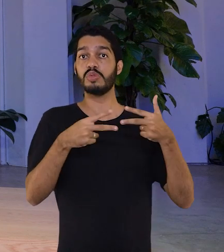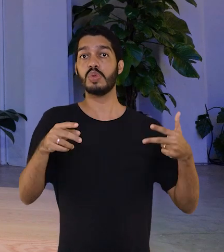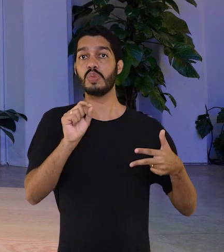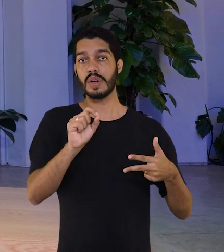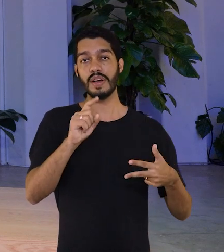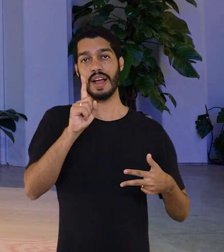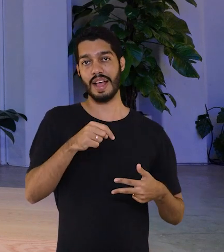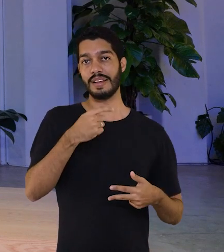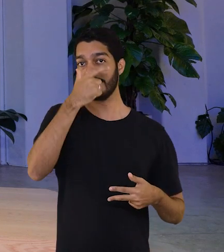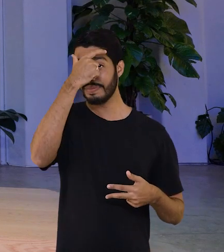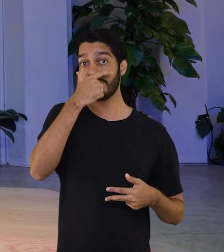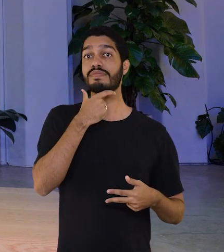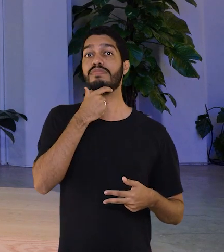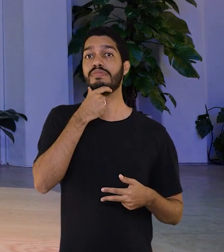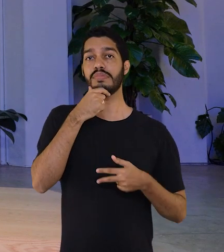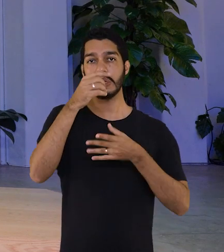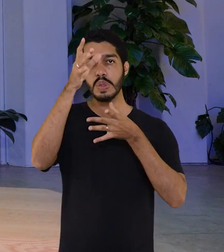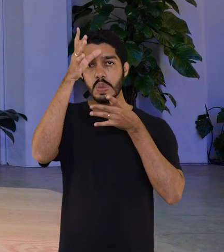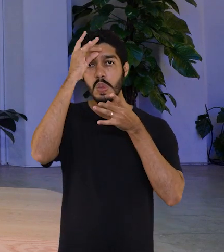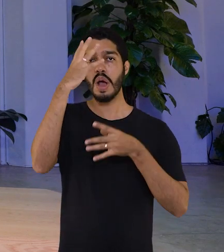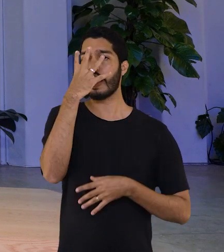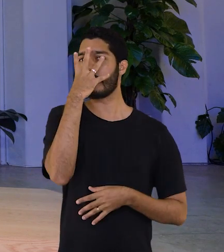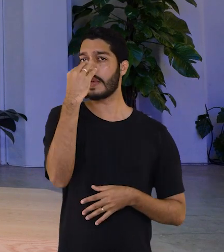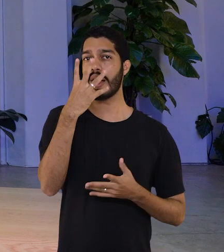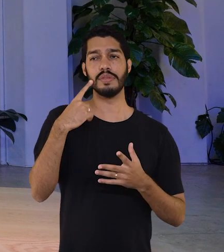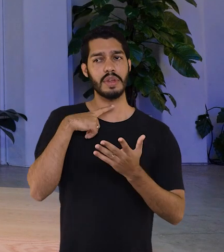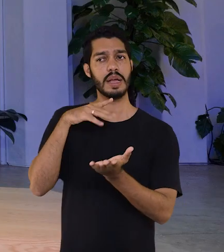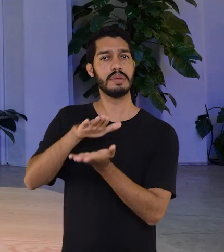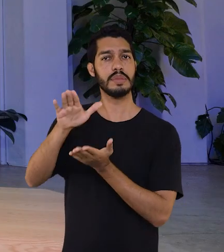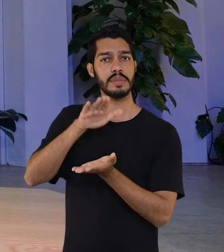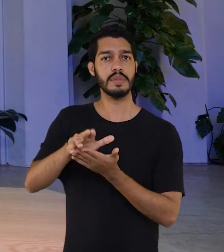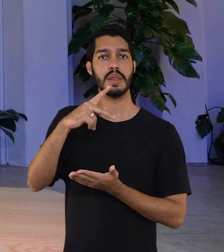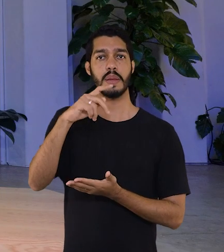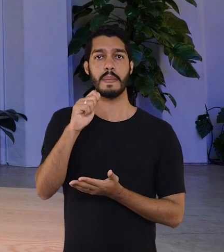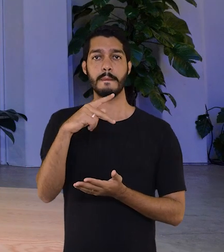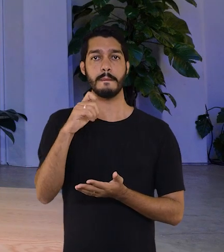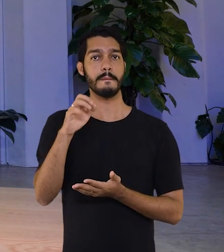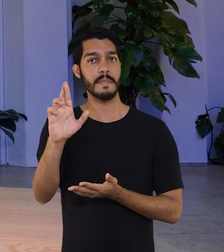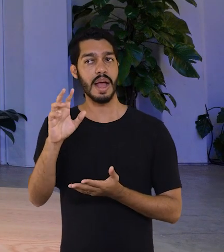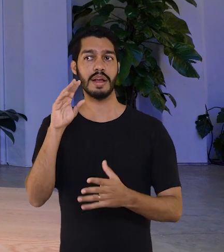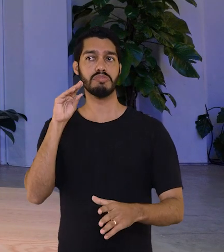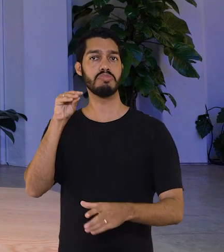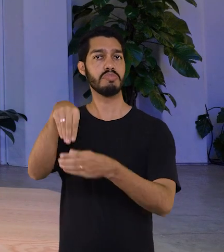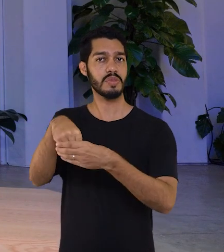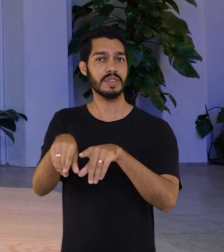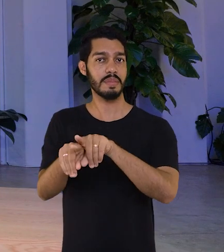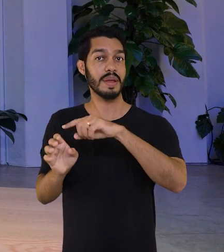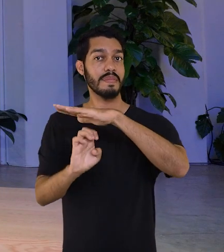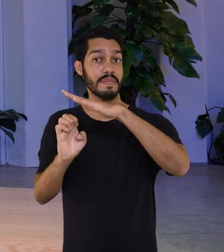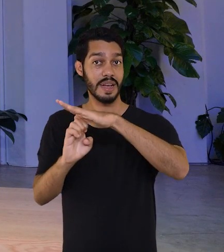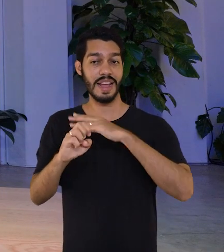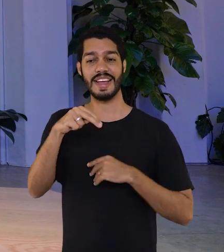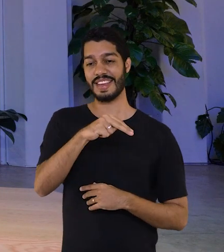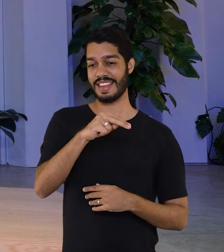gente fez um modelo de reconhecimento facial surreal, publicou paper, ganhou prêmio, a NVIDIA botou o único laboratório da NVIDIA,